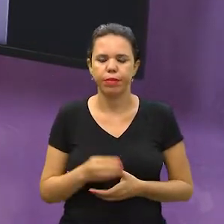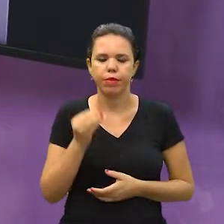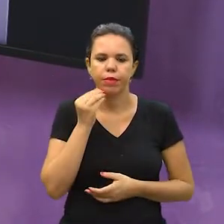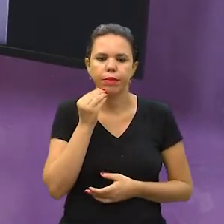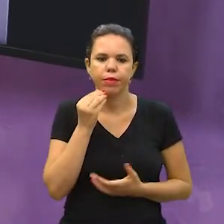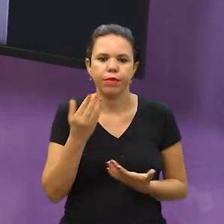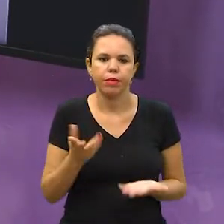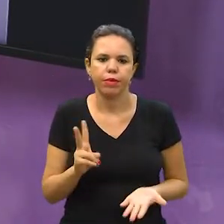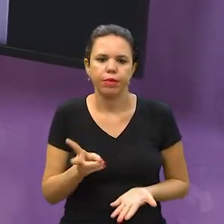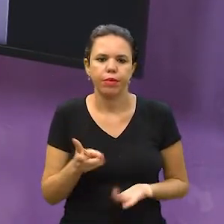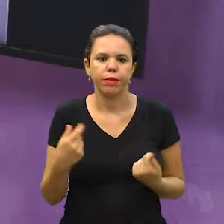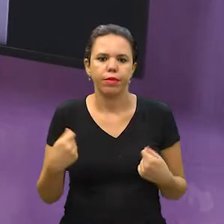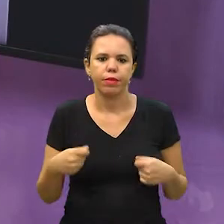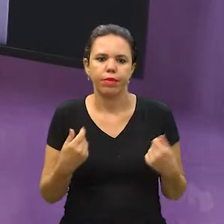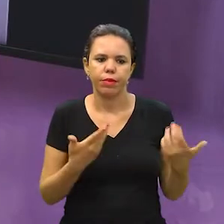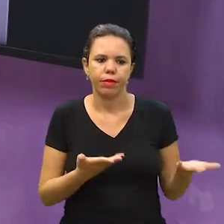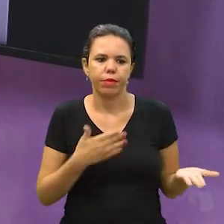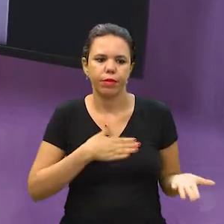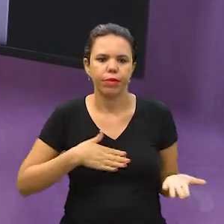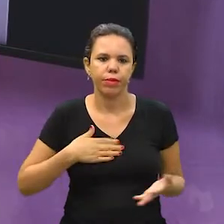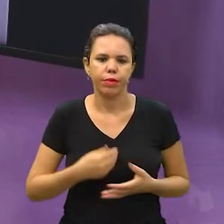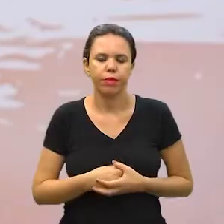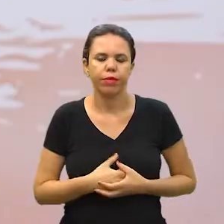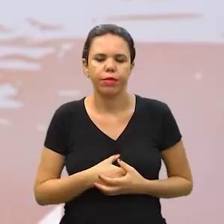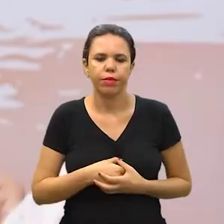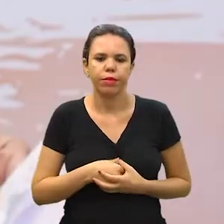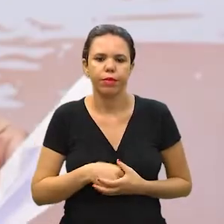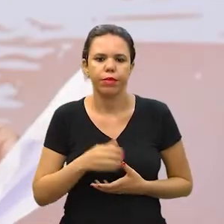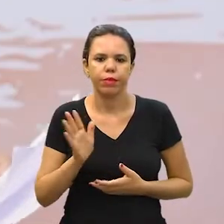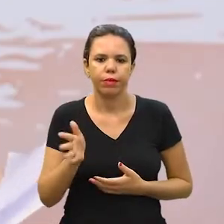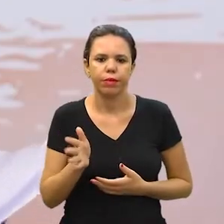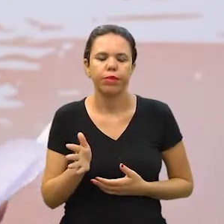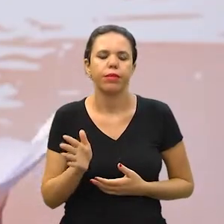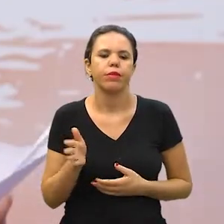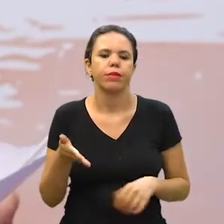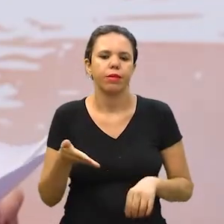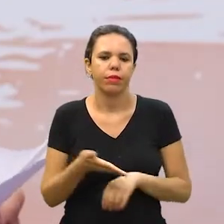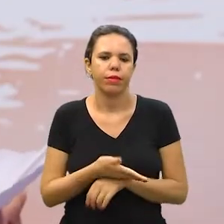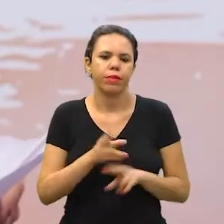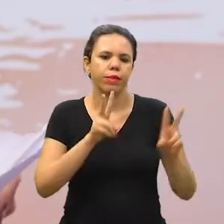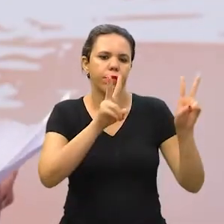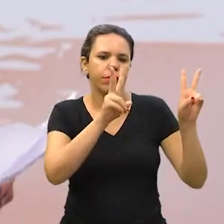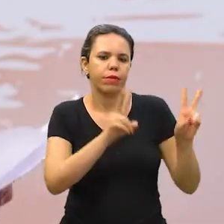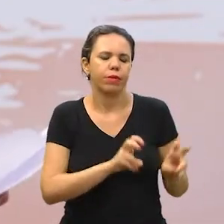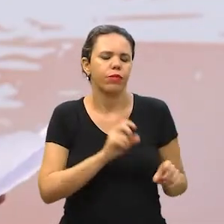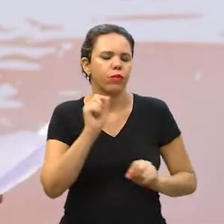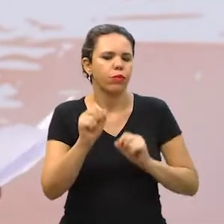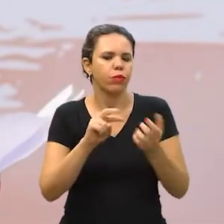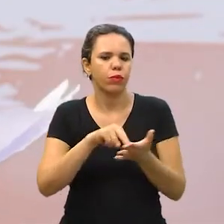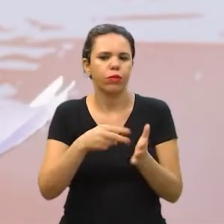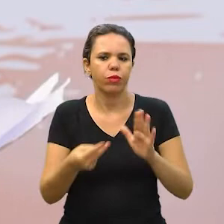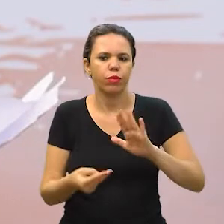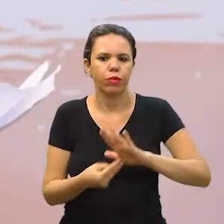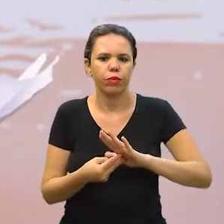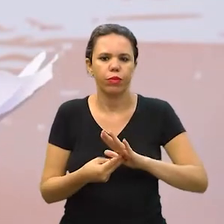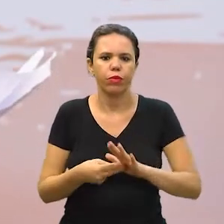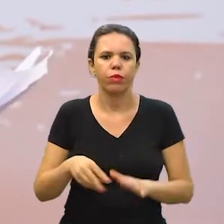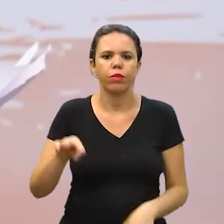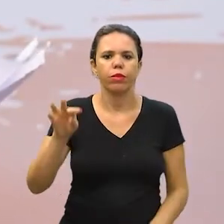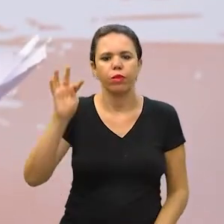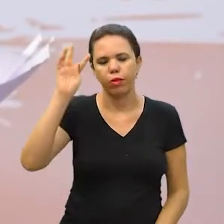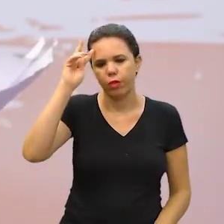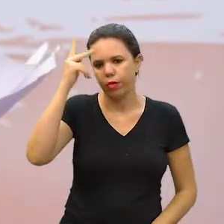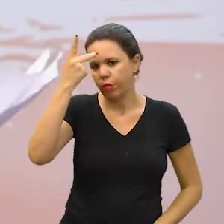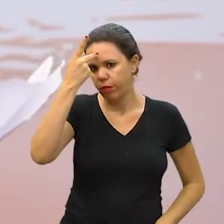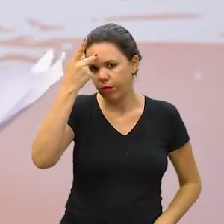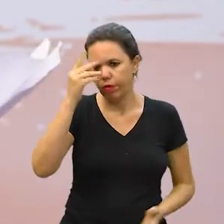a oportunidade, sempre que precisar, é um prazer. Então, já para a gente entrar no tema, o que é o transtorno de